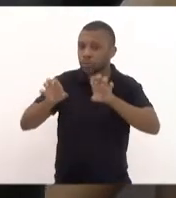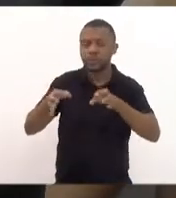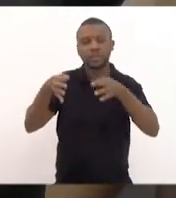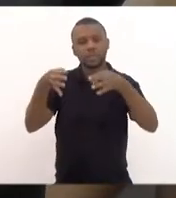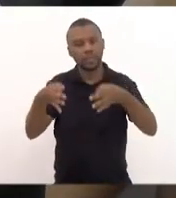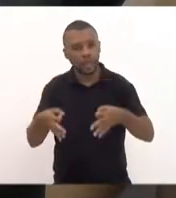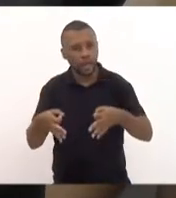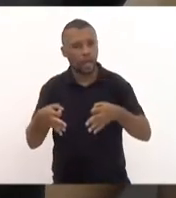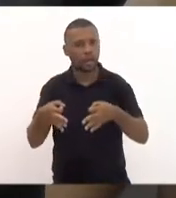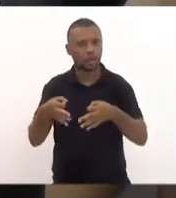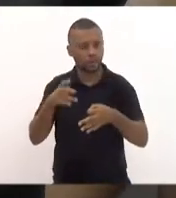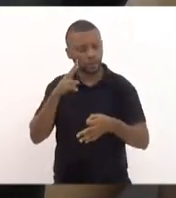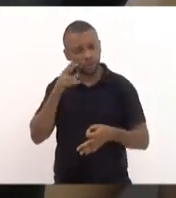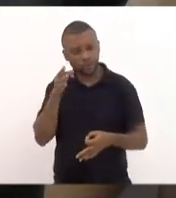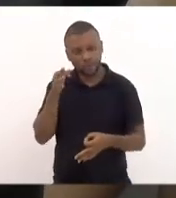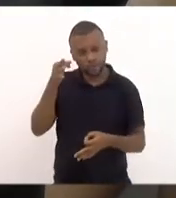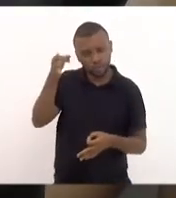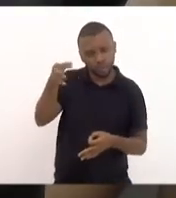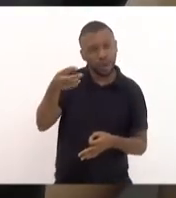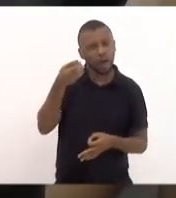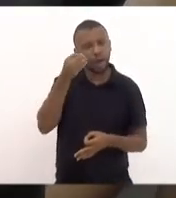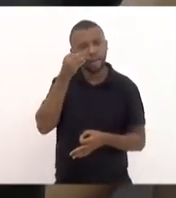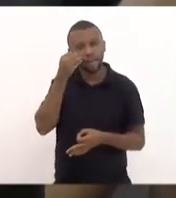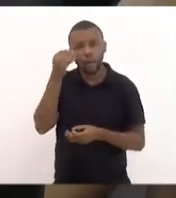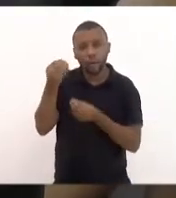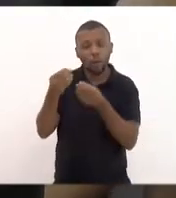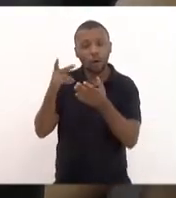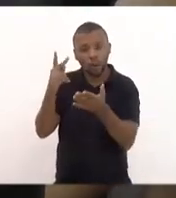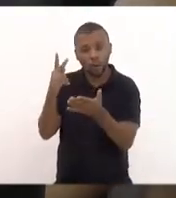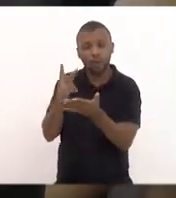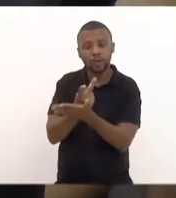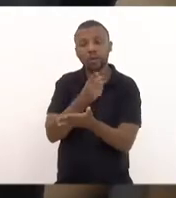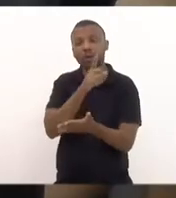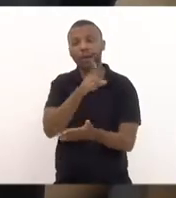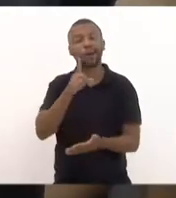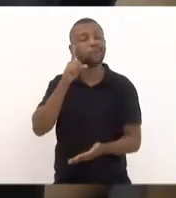New Deal verde, né, que foi o que aconteceu nos Estados Unidos para recuperar,